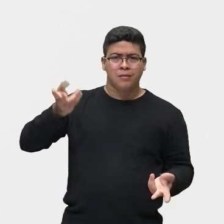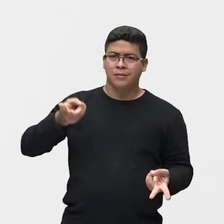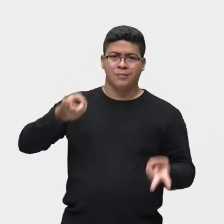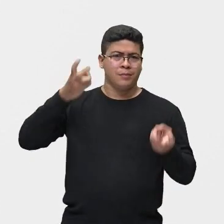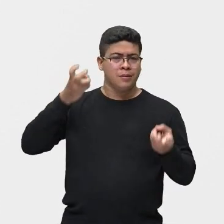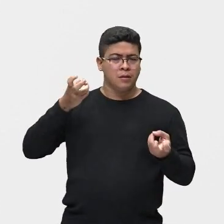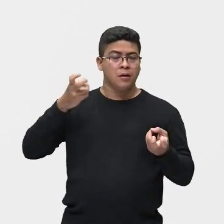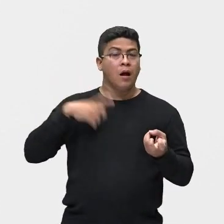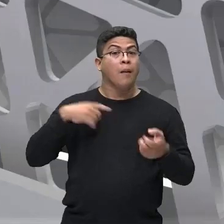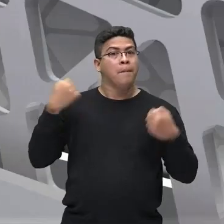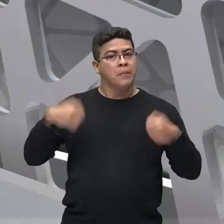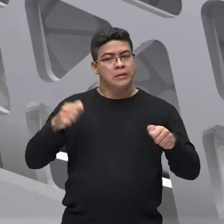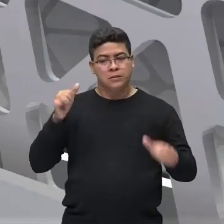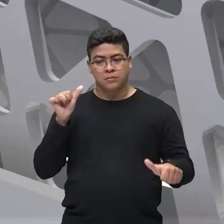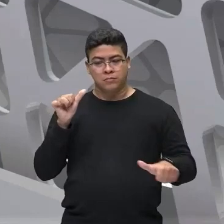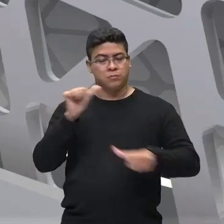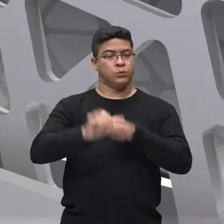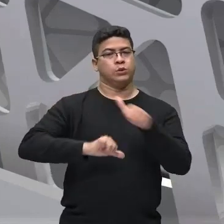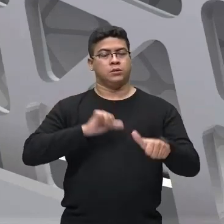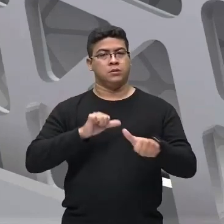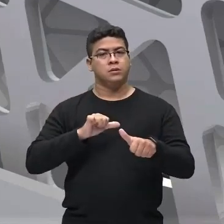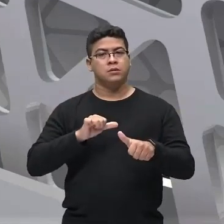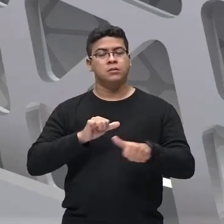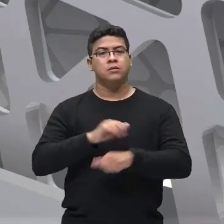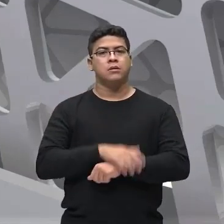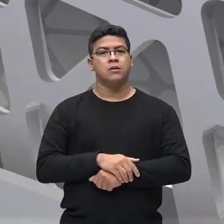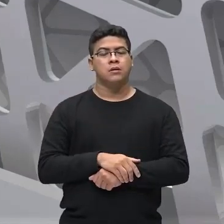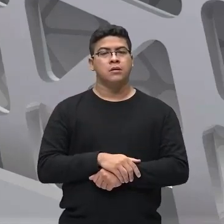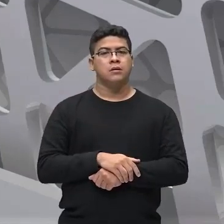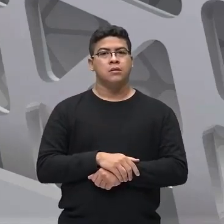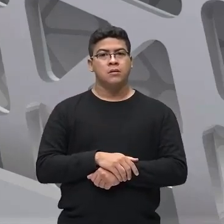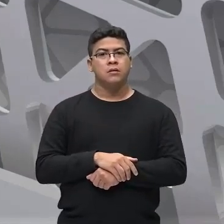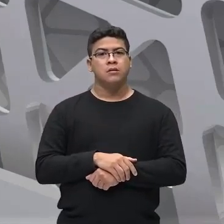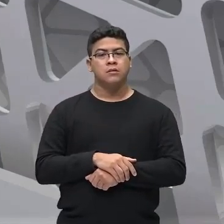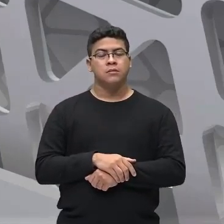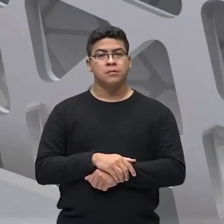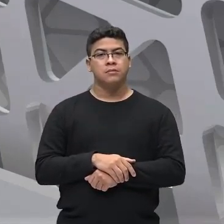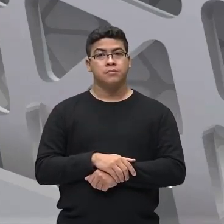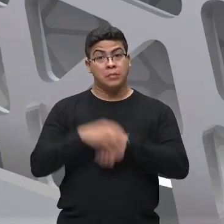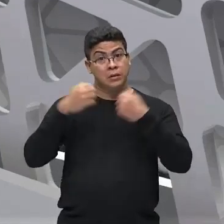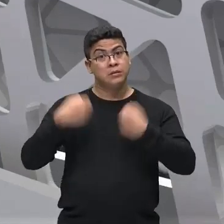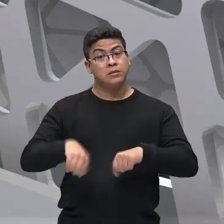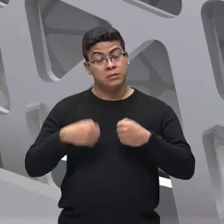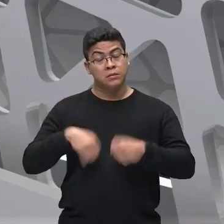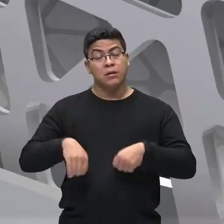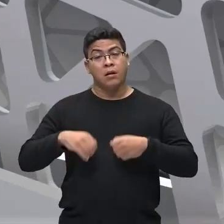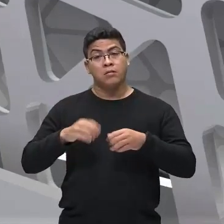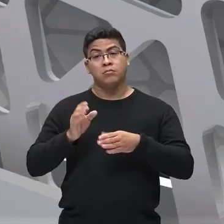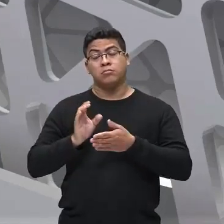Mohammed al-Bukai fala. Que tem que se fazer a caridade,